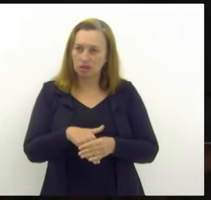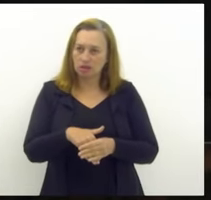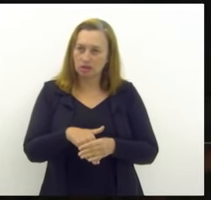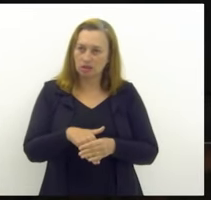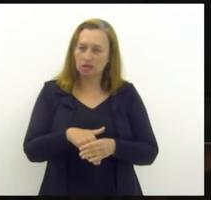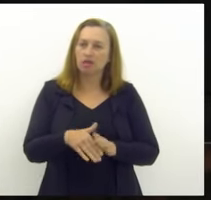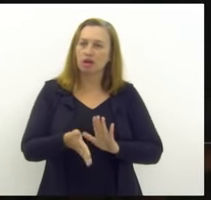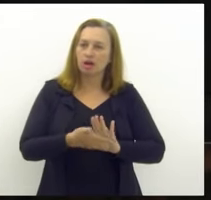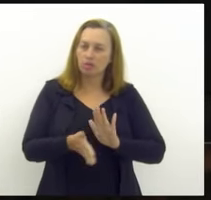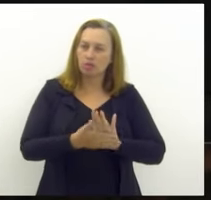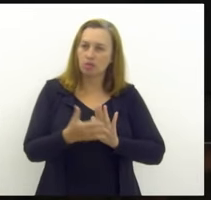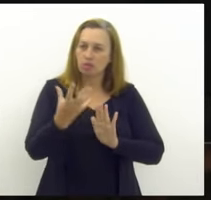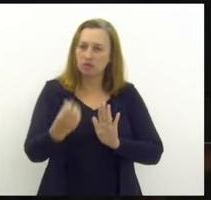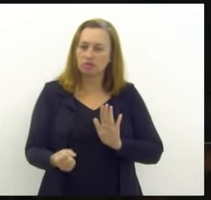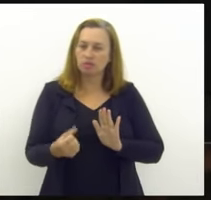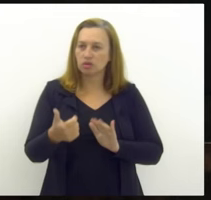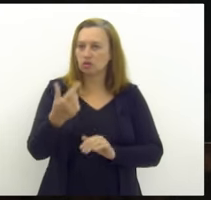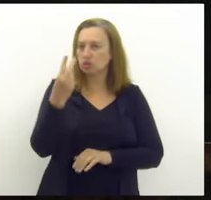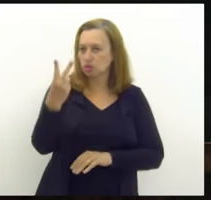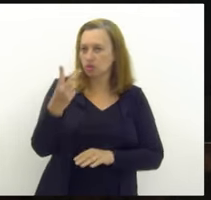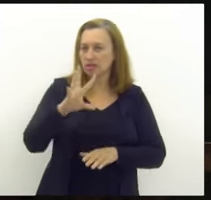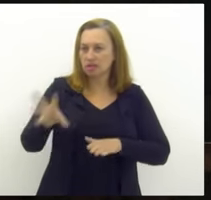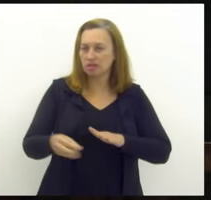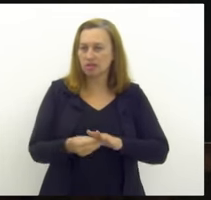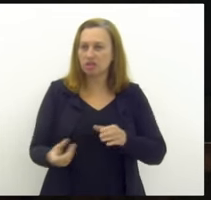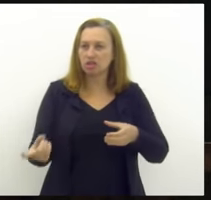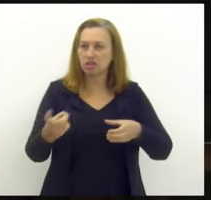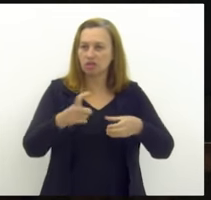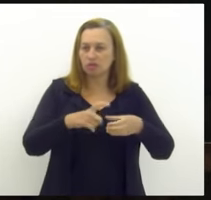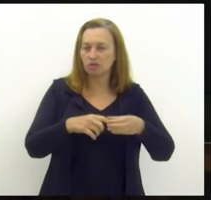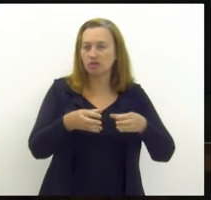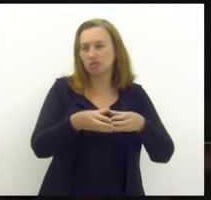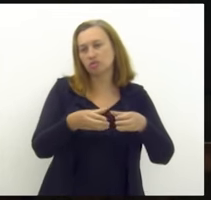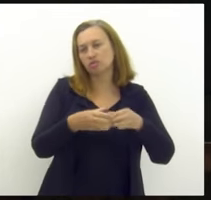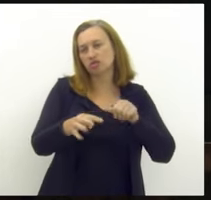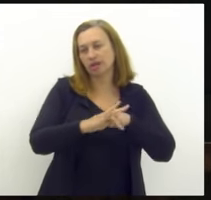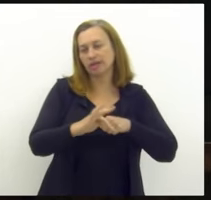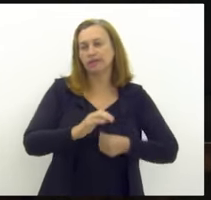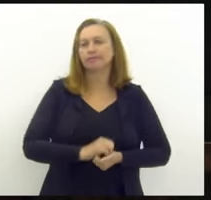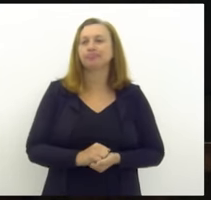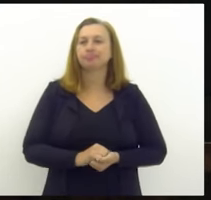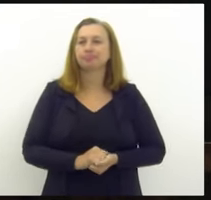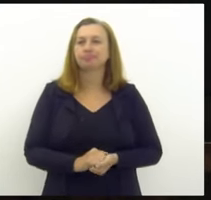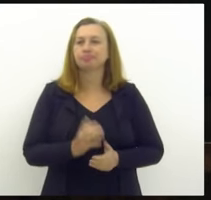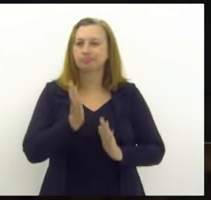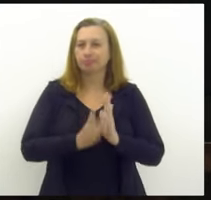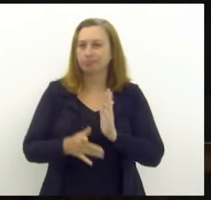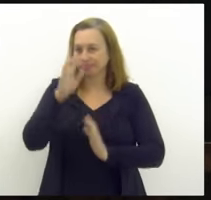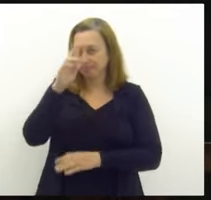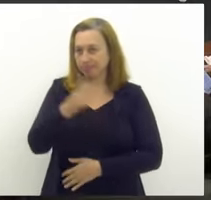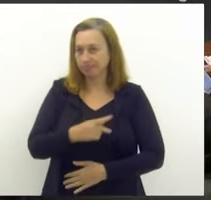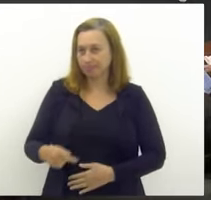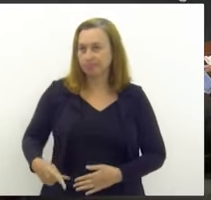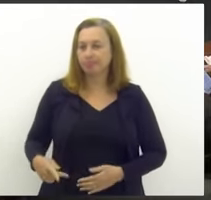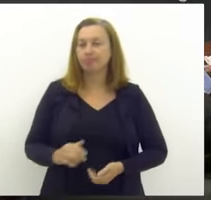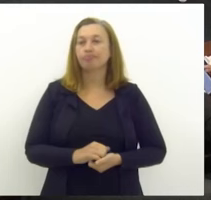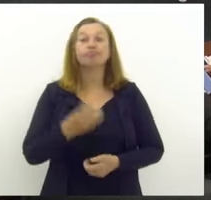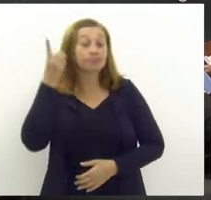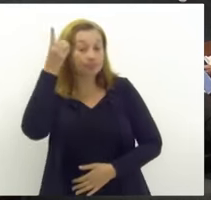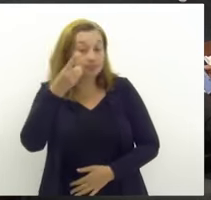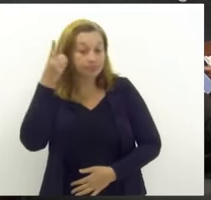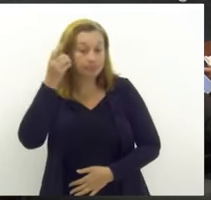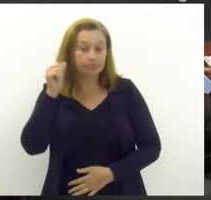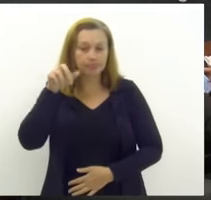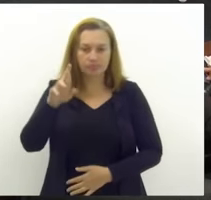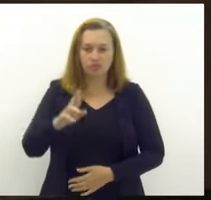encerrada proposta recebeu duas emendas e retorna comissões técnicas uma questão de sen Presidente Deputado rosenverg